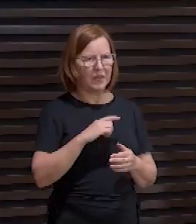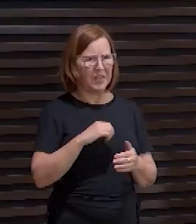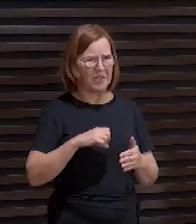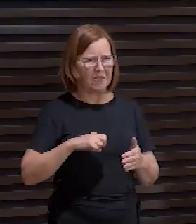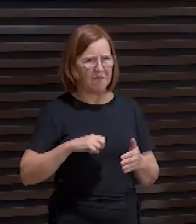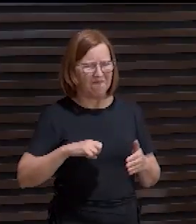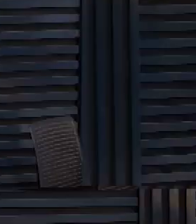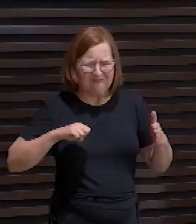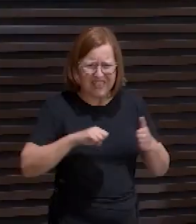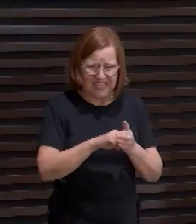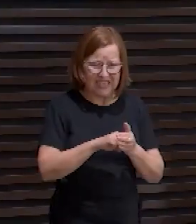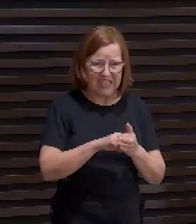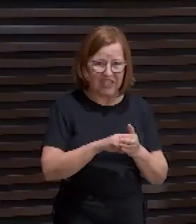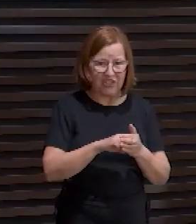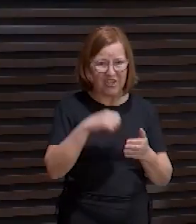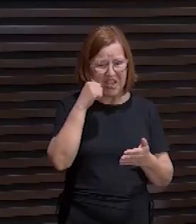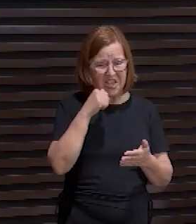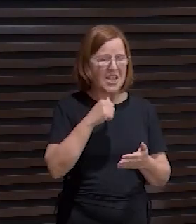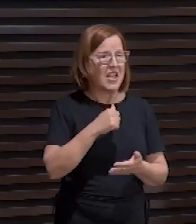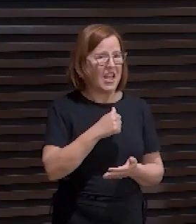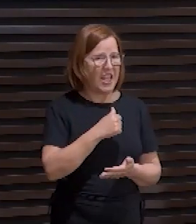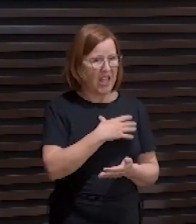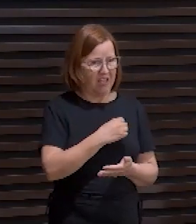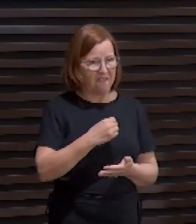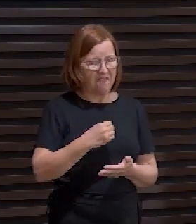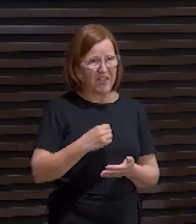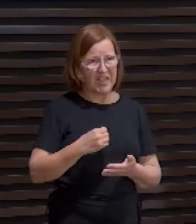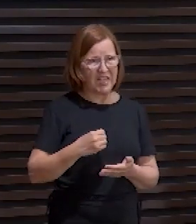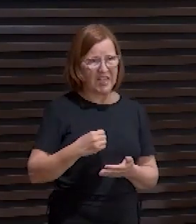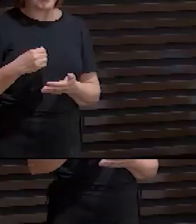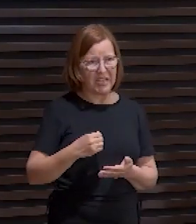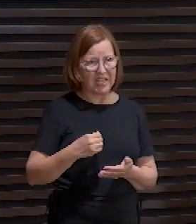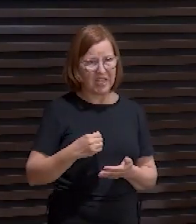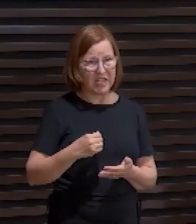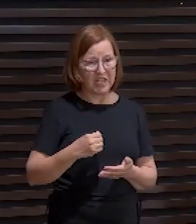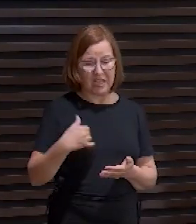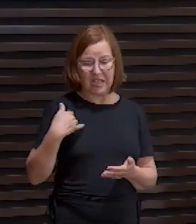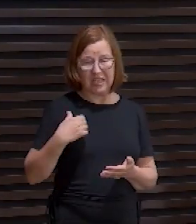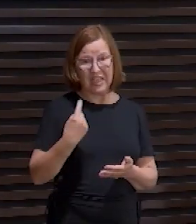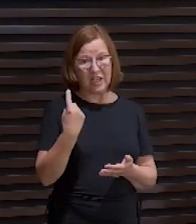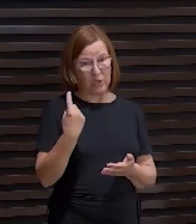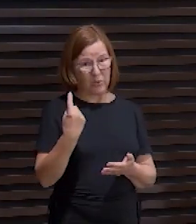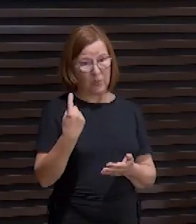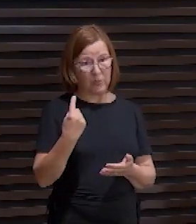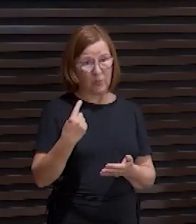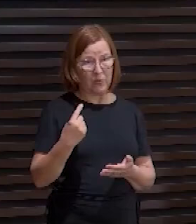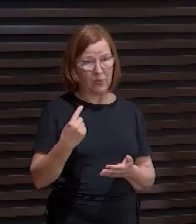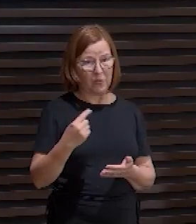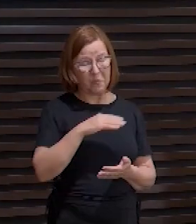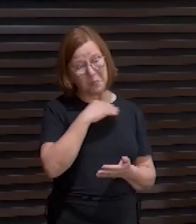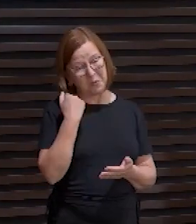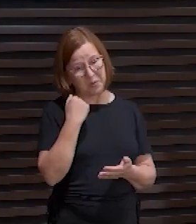ano e 2 meses. E segunda-feira, na hora que a gente chega naquele velório triste e vê aquele caixãozinho branco,